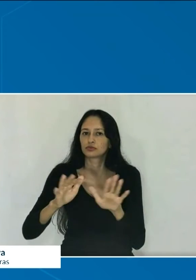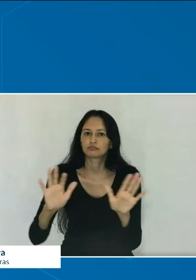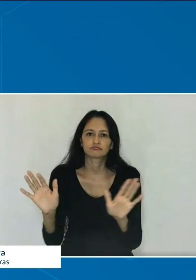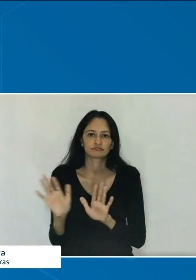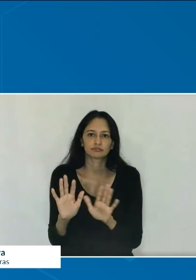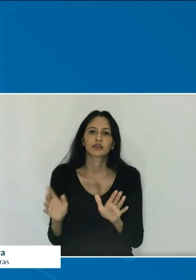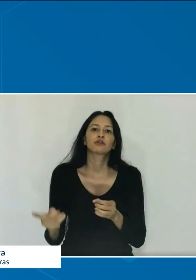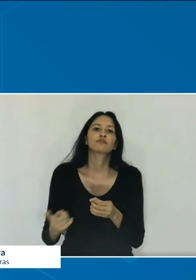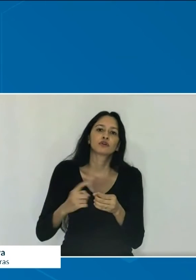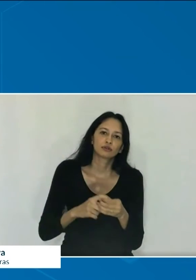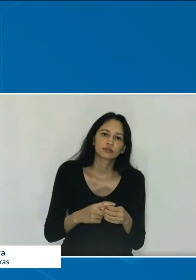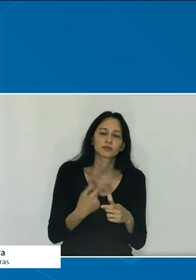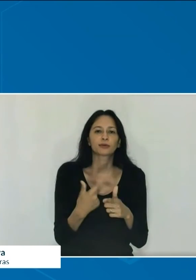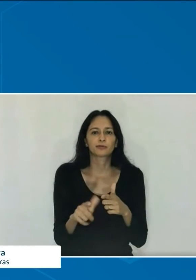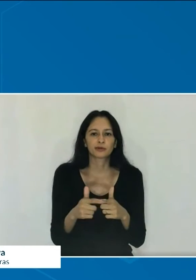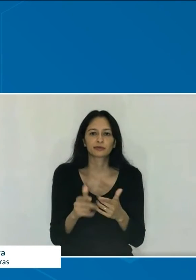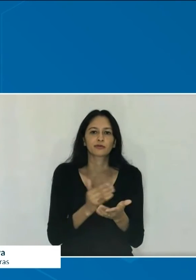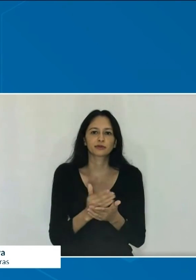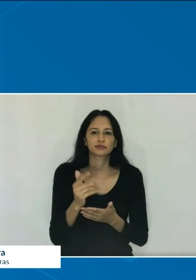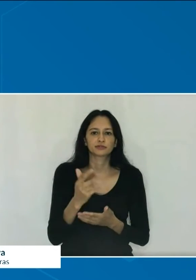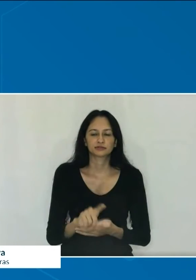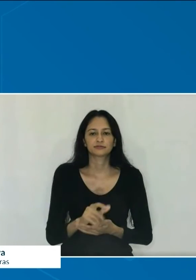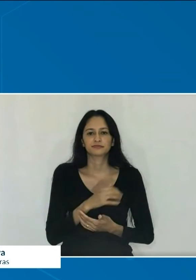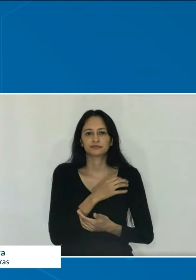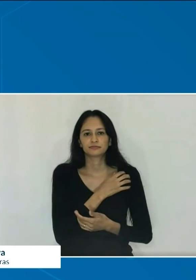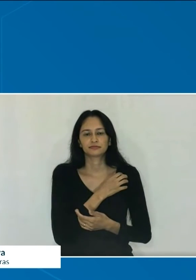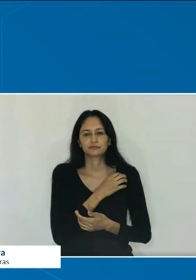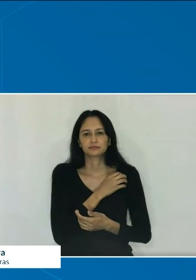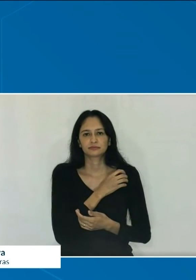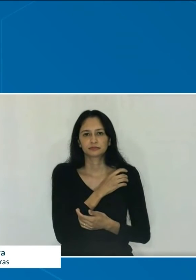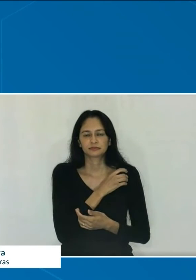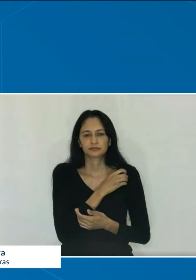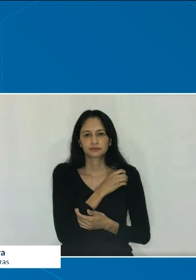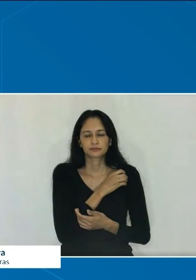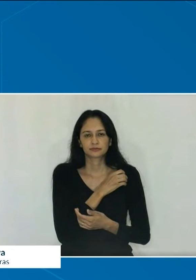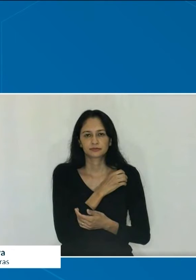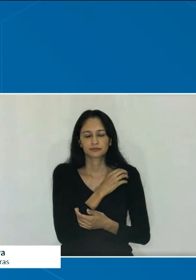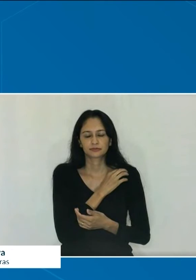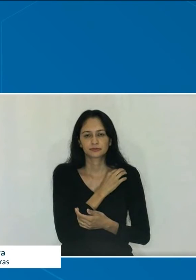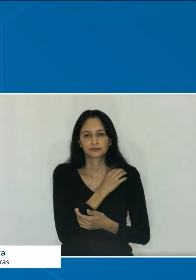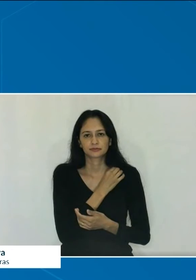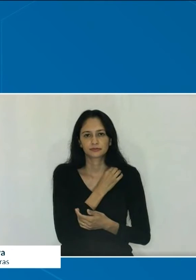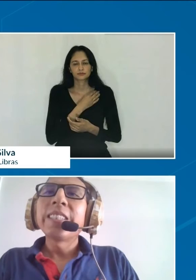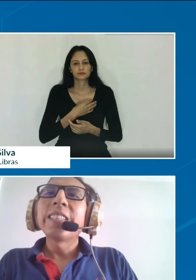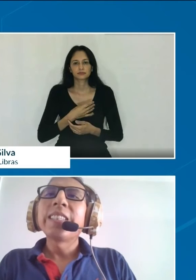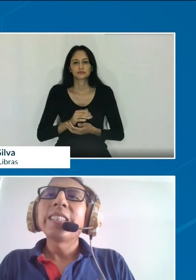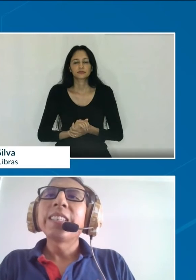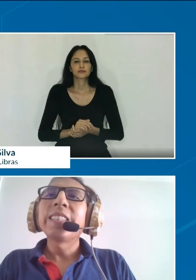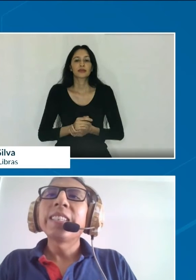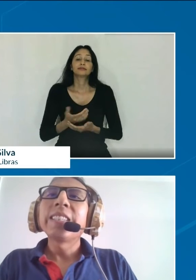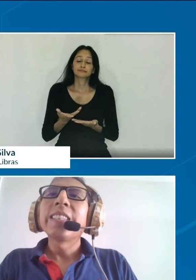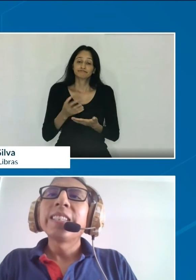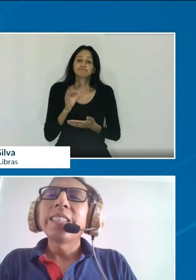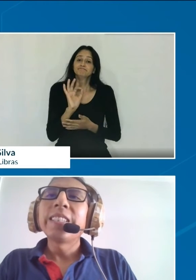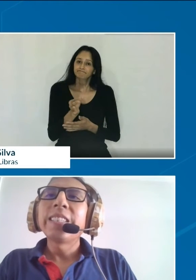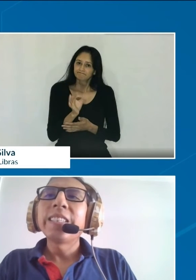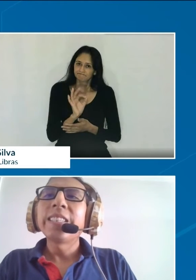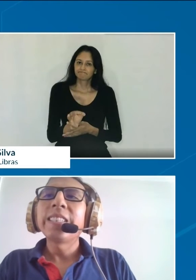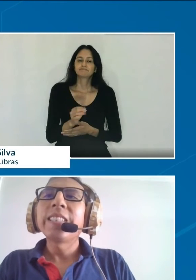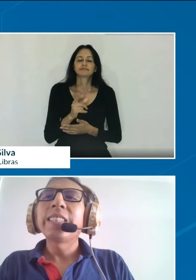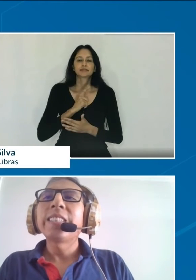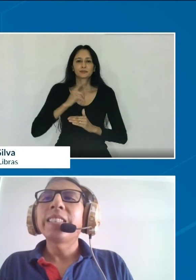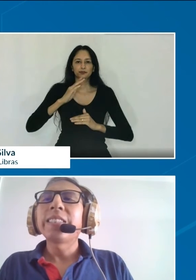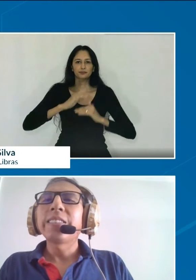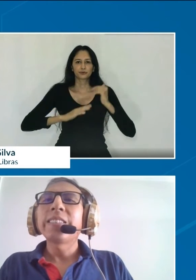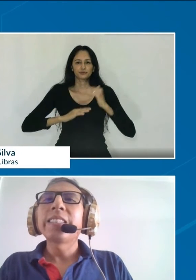a ter os mesmos problemas. Perfeito. E aí, a gente tem aí o profissional da engenharia